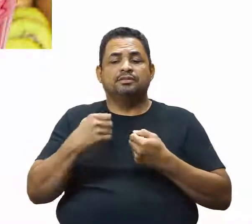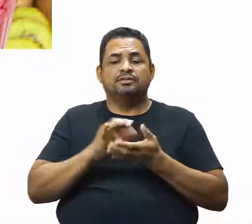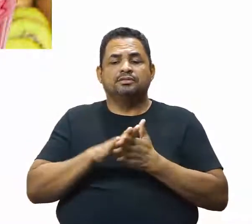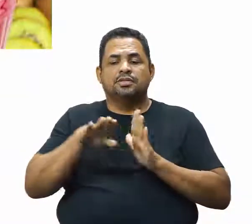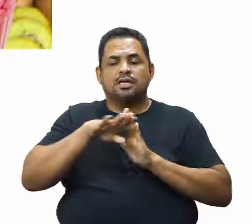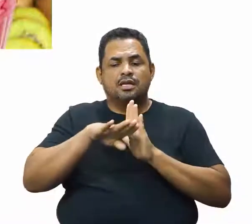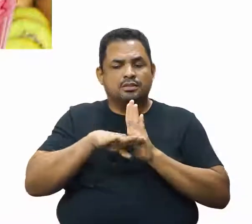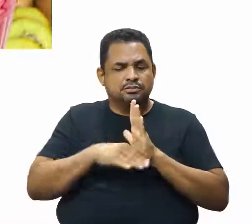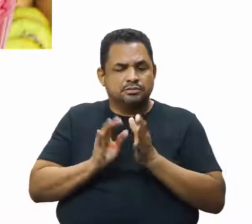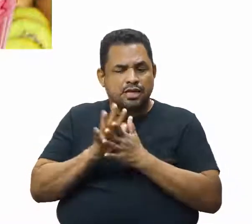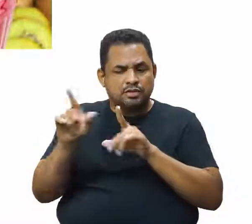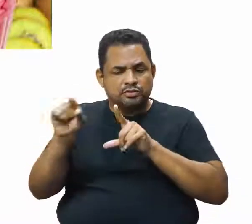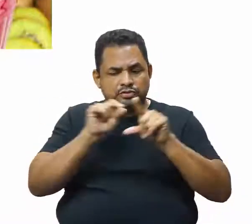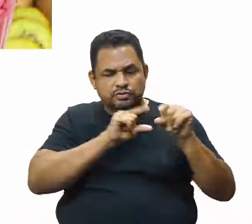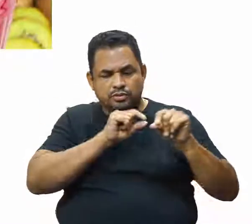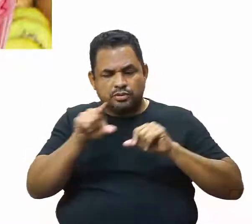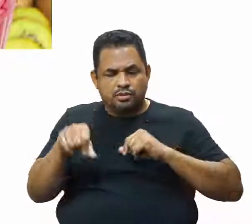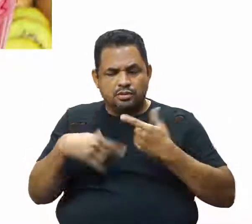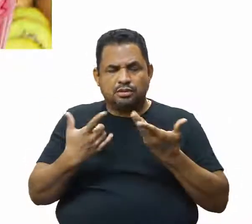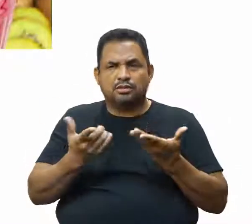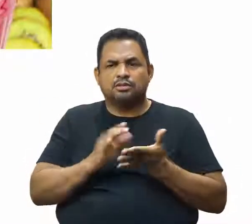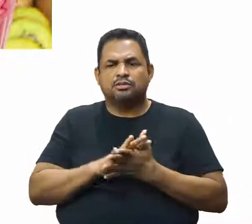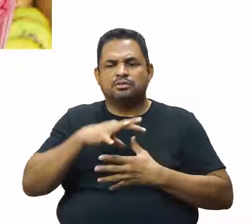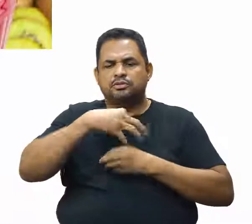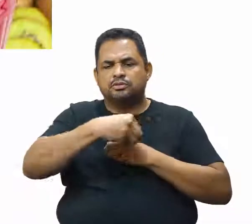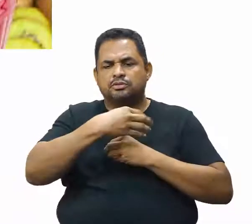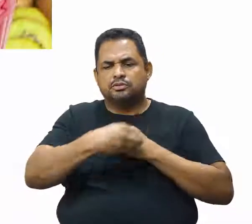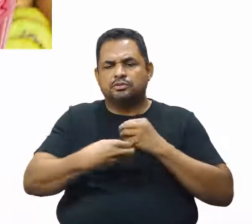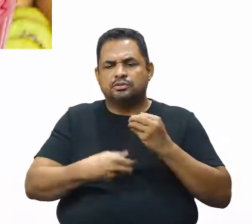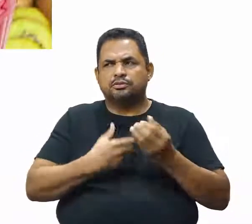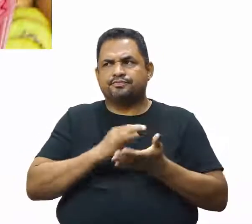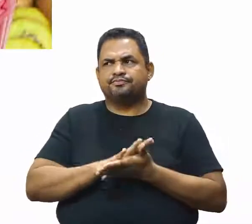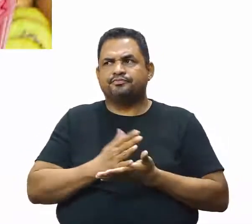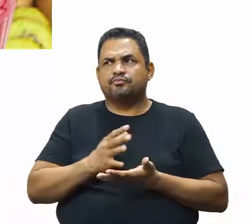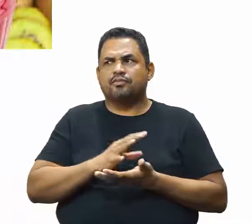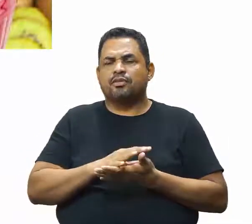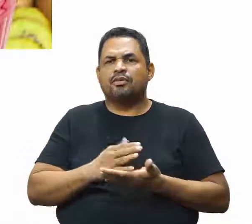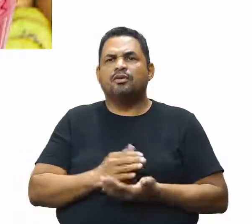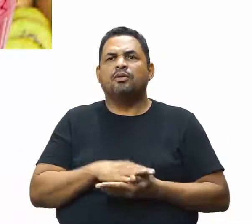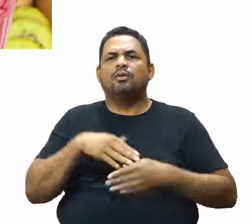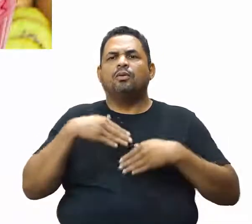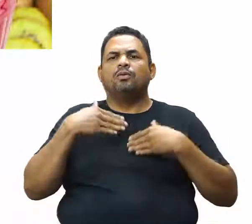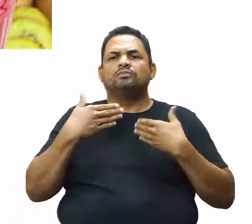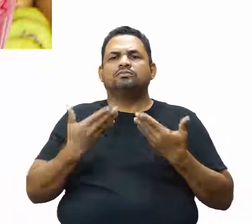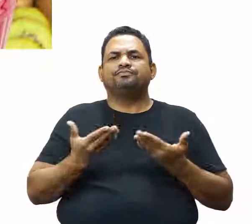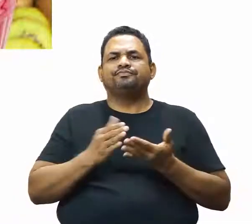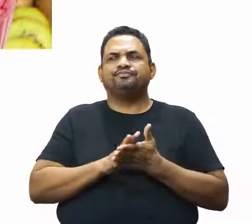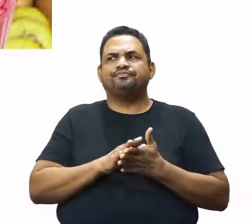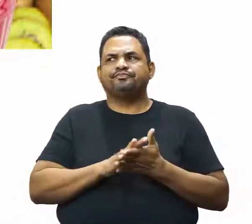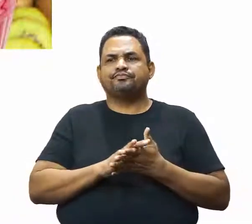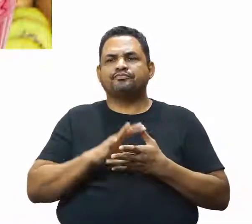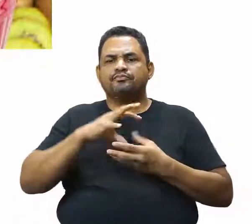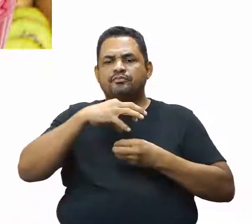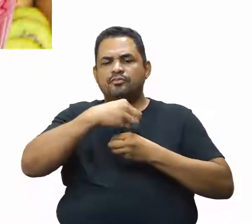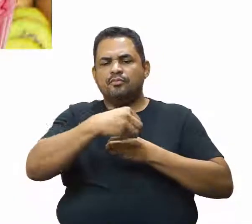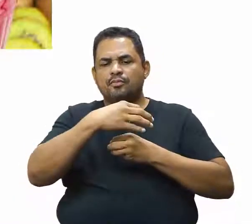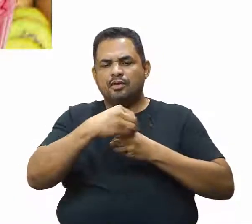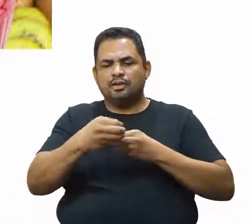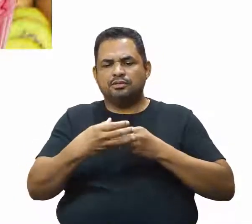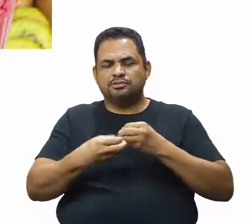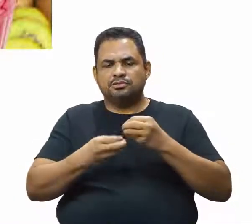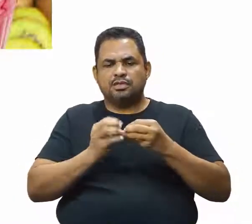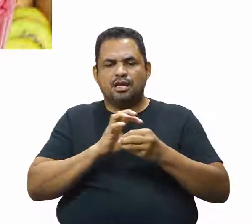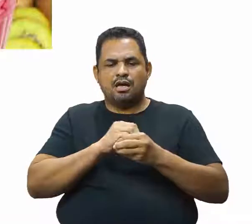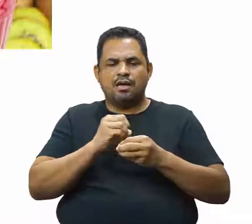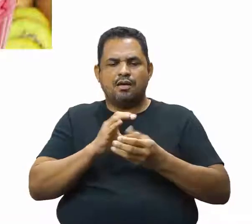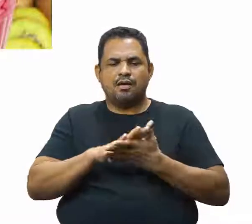você fazer o creme, a despolpa. Quando eu falo despolpa, pessoal, é aquele pedaço da carne da manga,